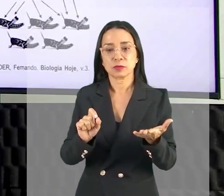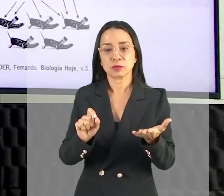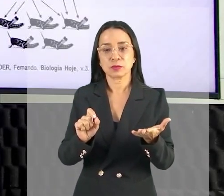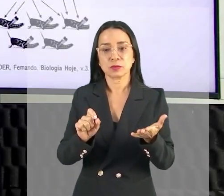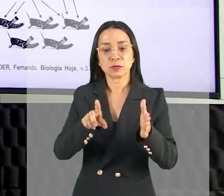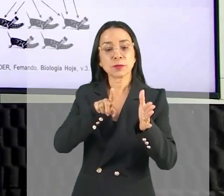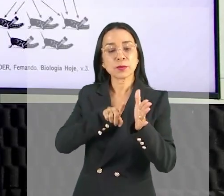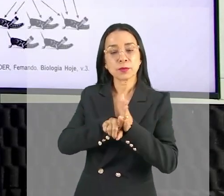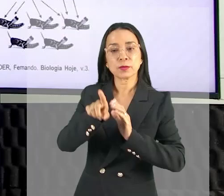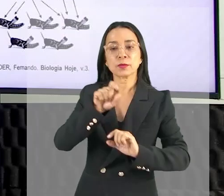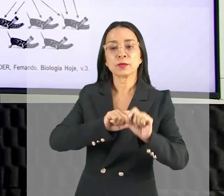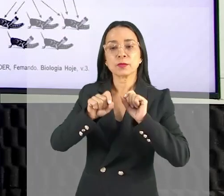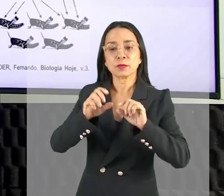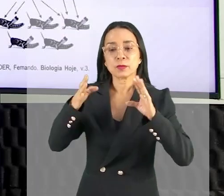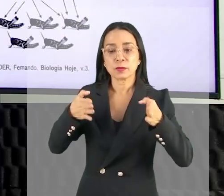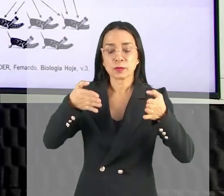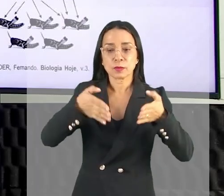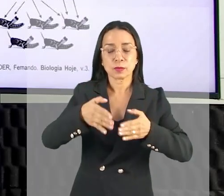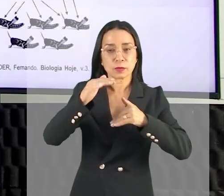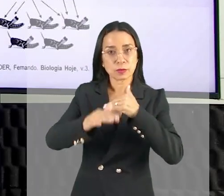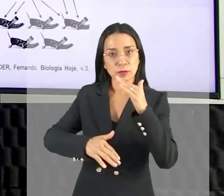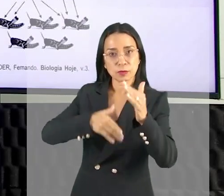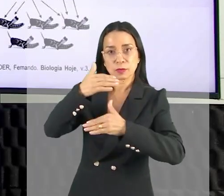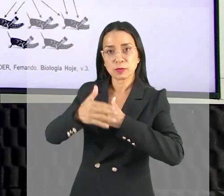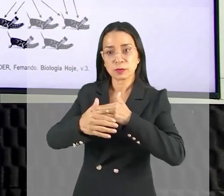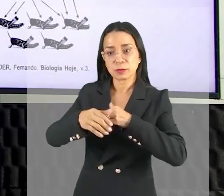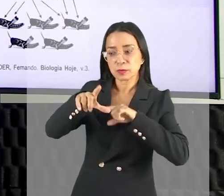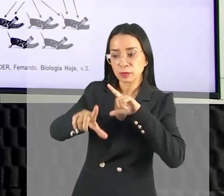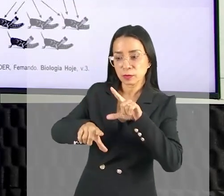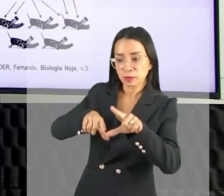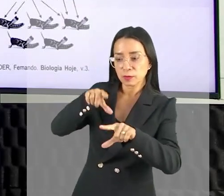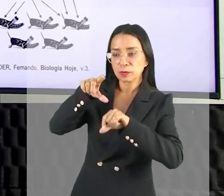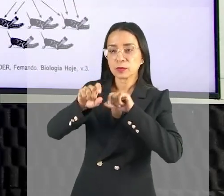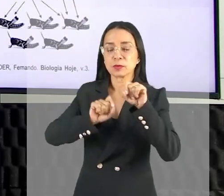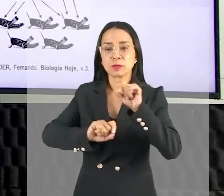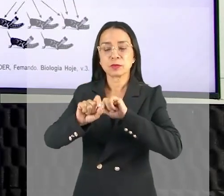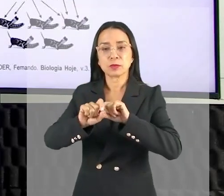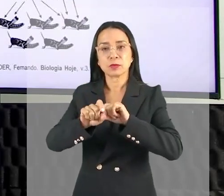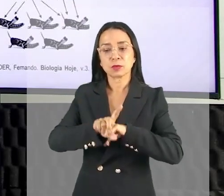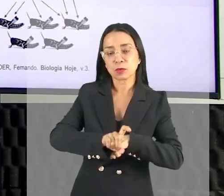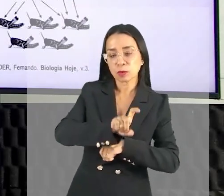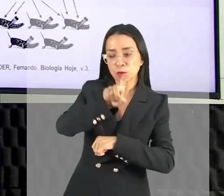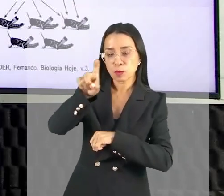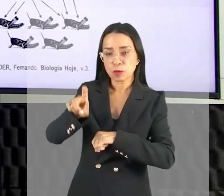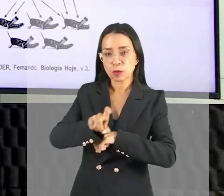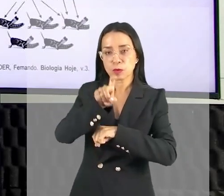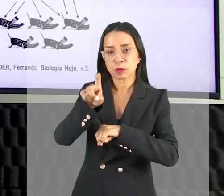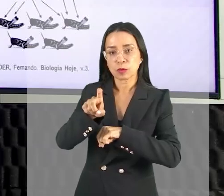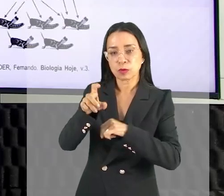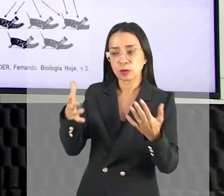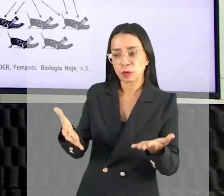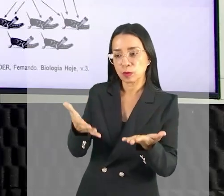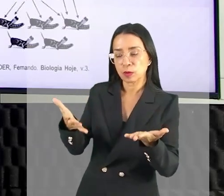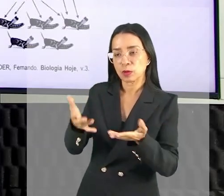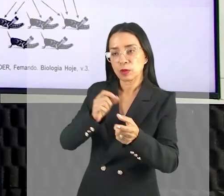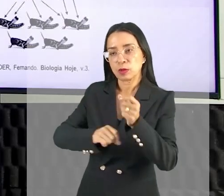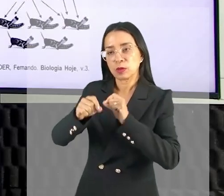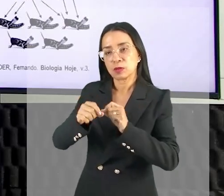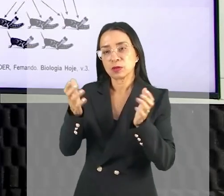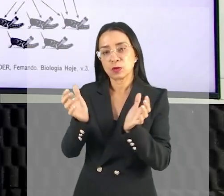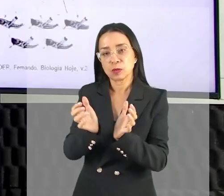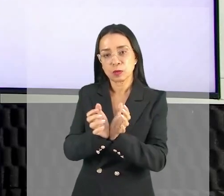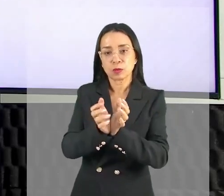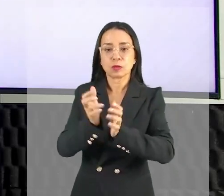a pergunta está focada no processo de seleção que esse inseticida vai promover, tá, na